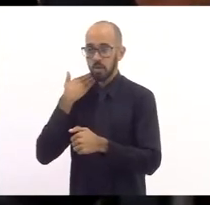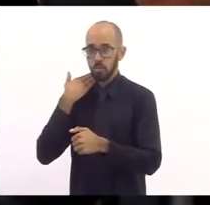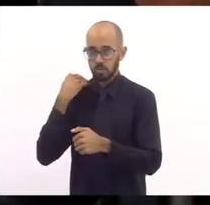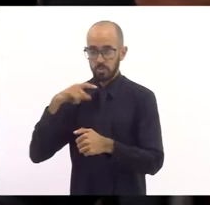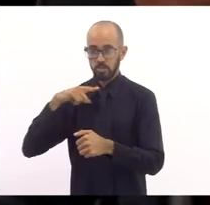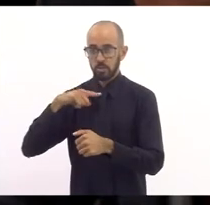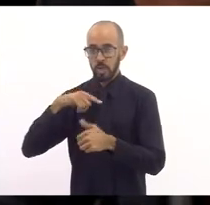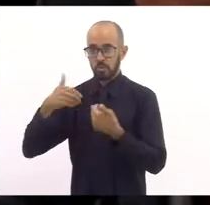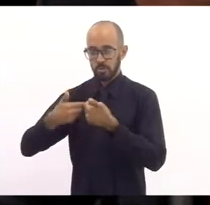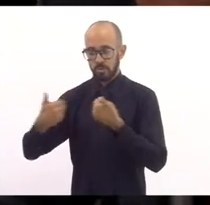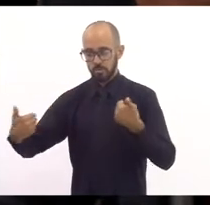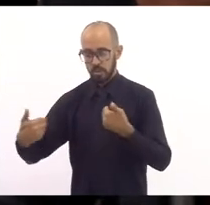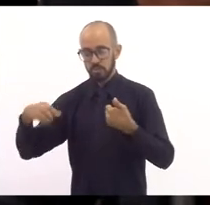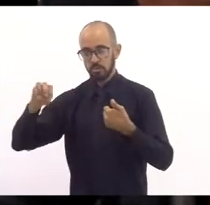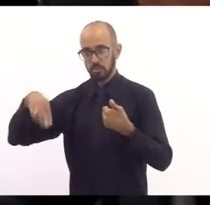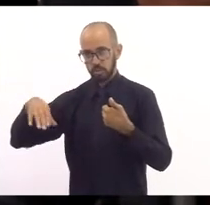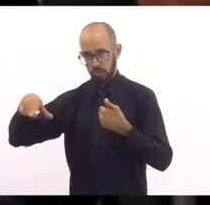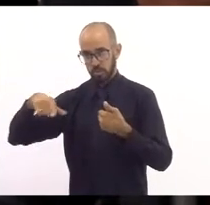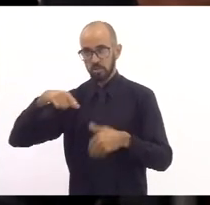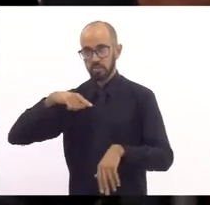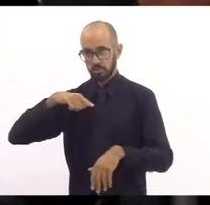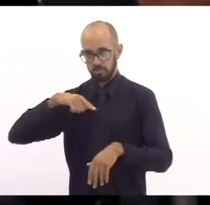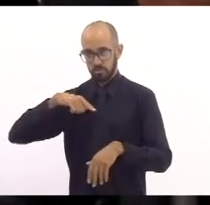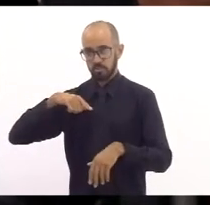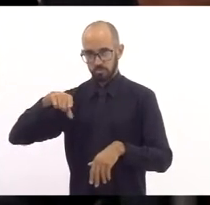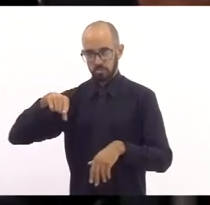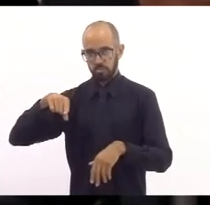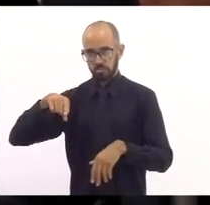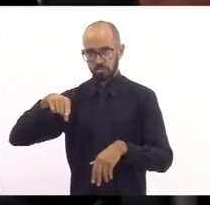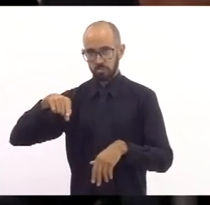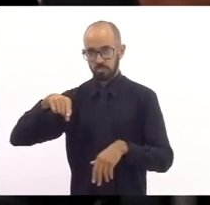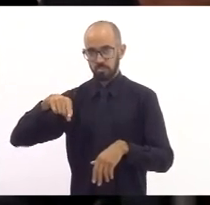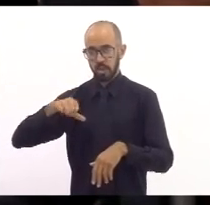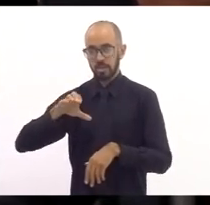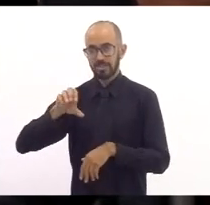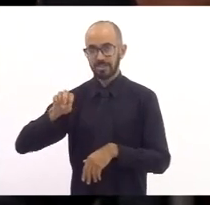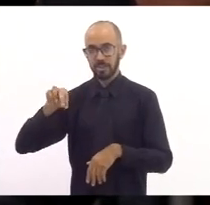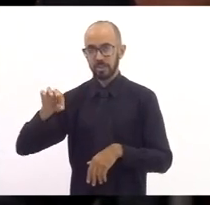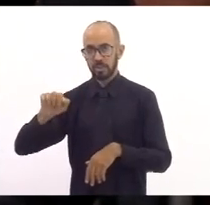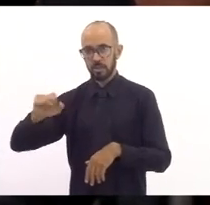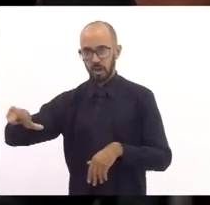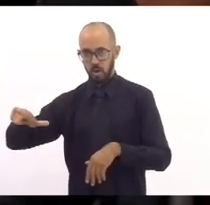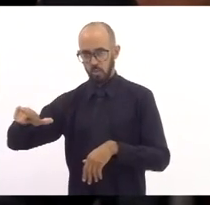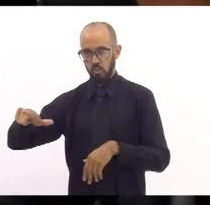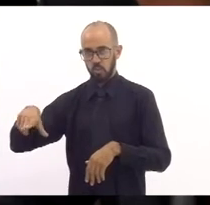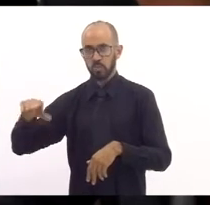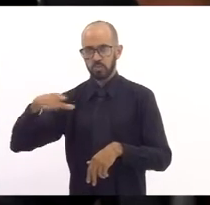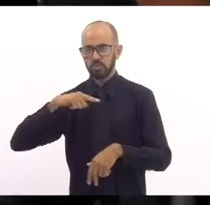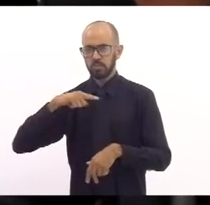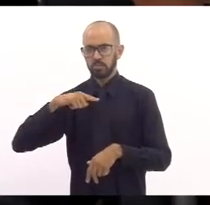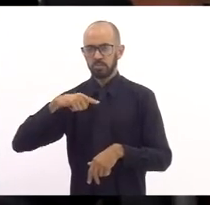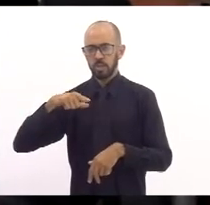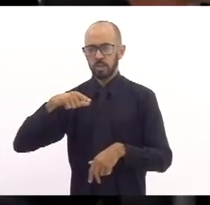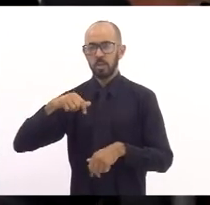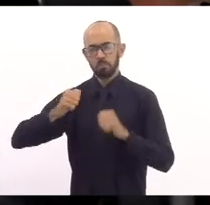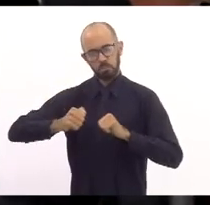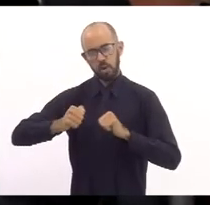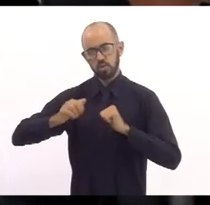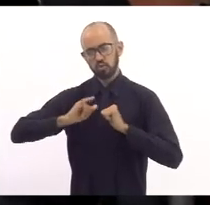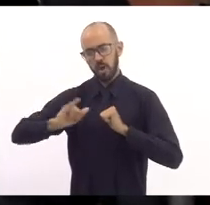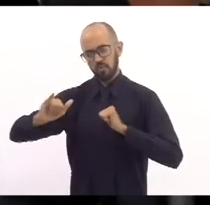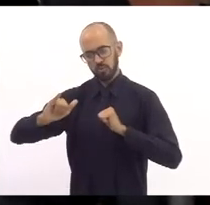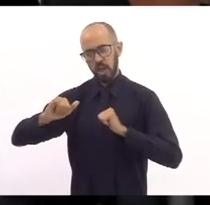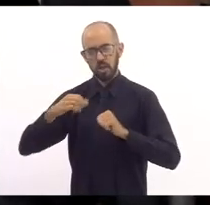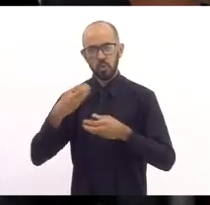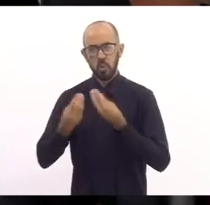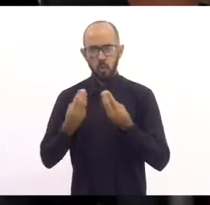muros, corre atualmente, está na central esse processo. Eu posso, inclusive, também informar qual é a situação, para que